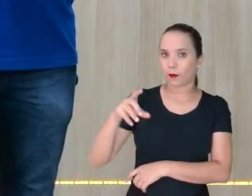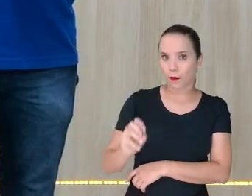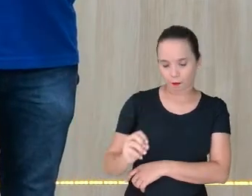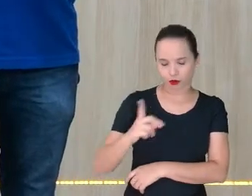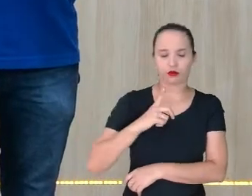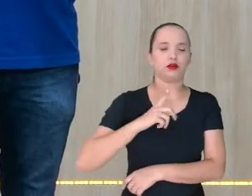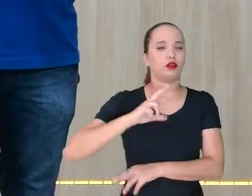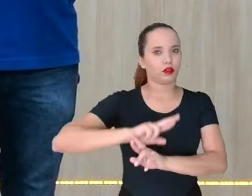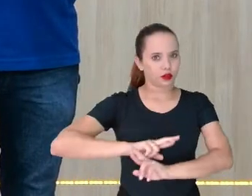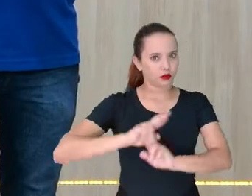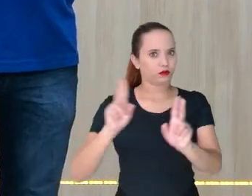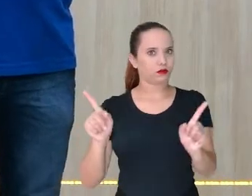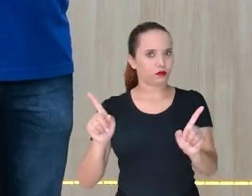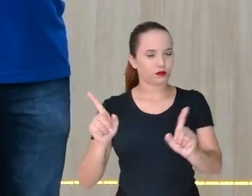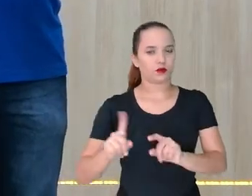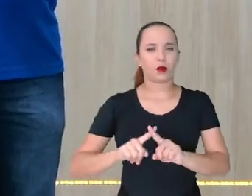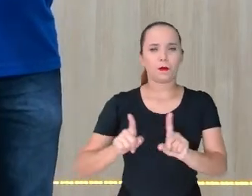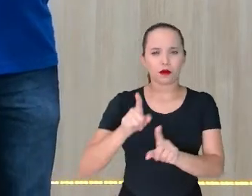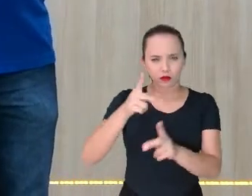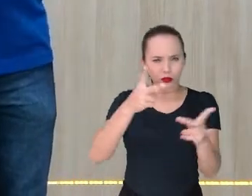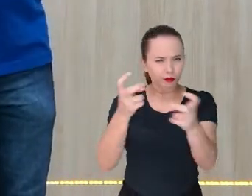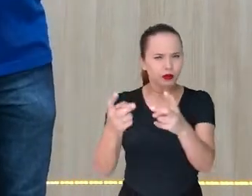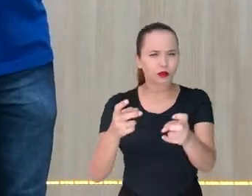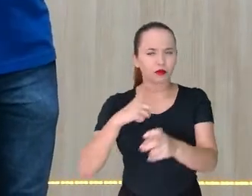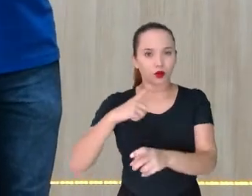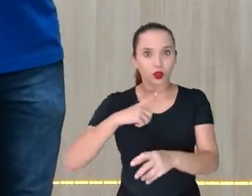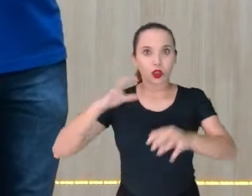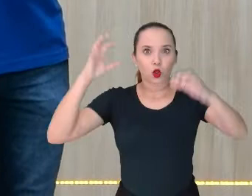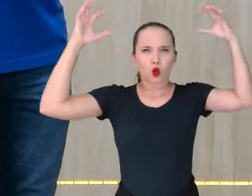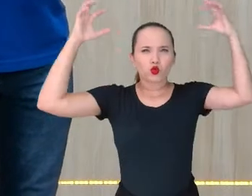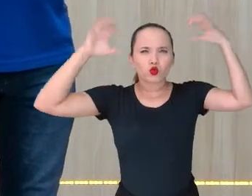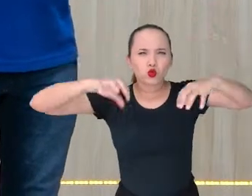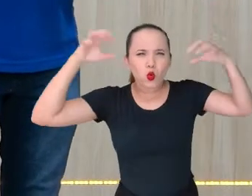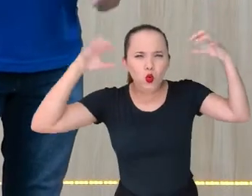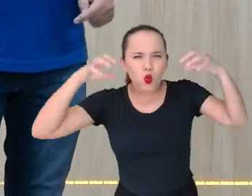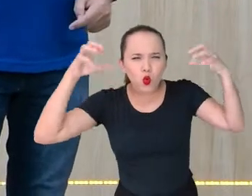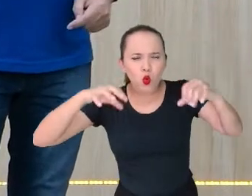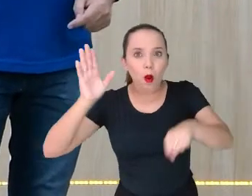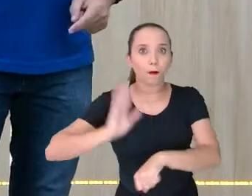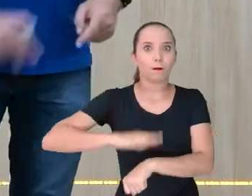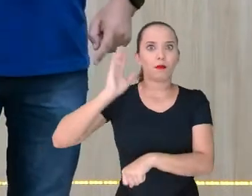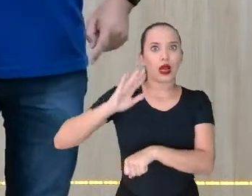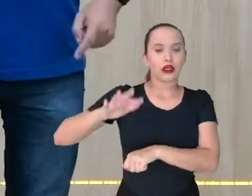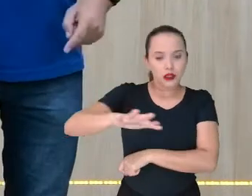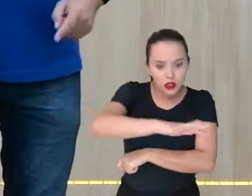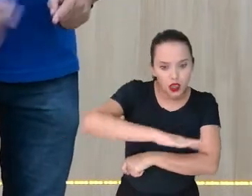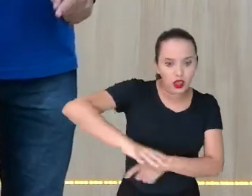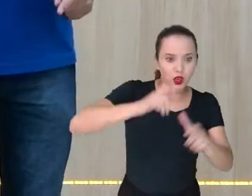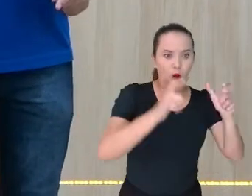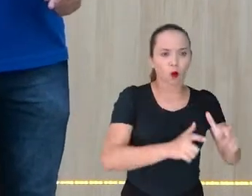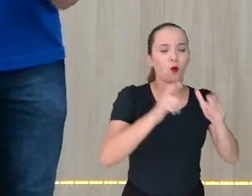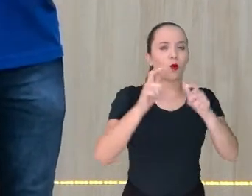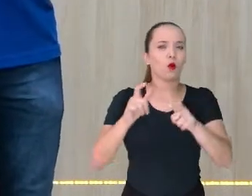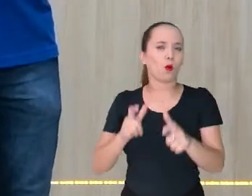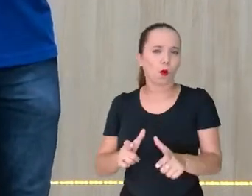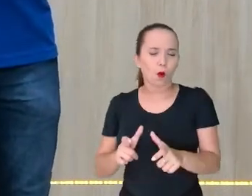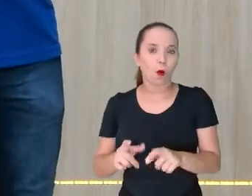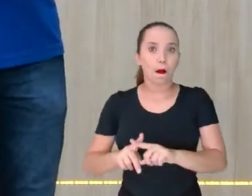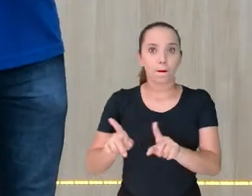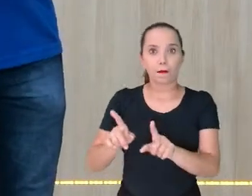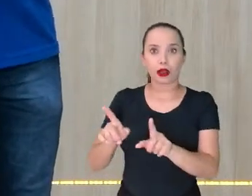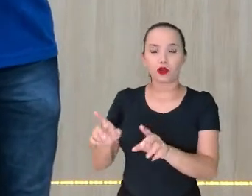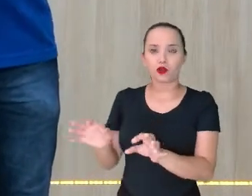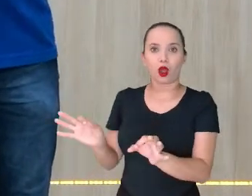percebido, por exemplo, que tem chovido muito mais em algumas áreas e não tem chovido nada